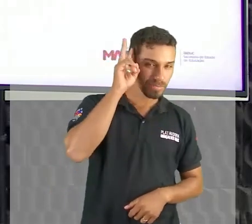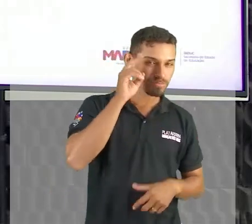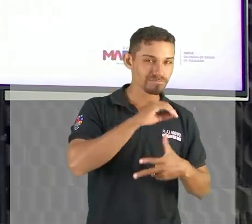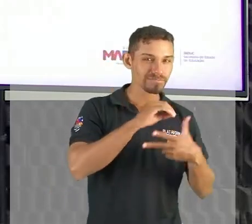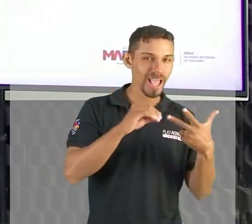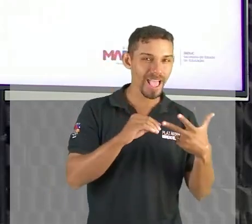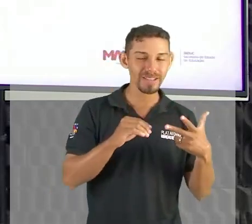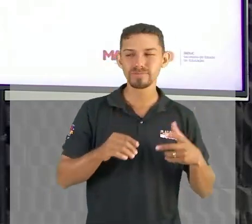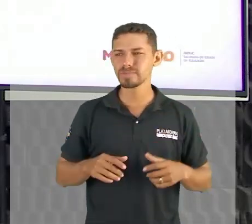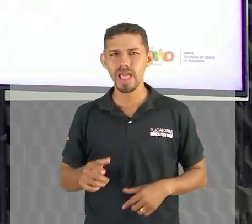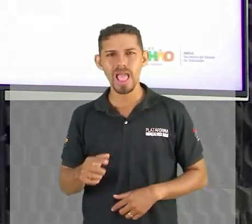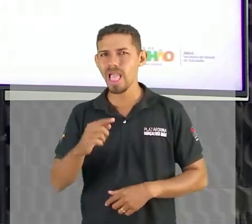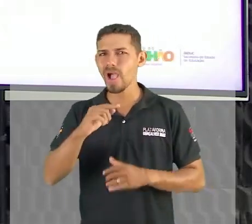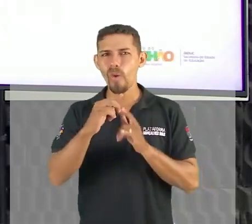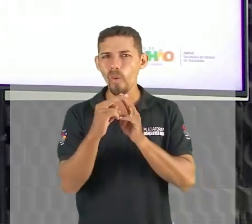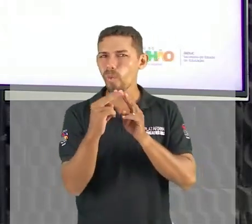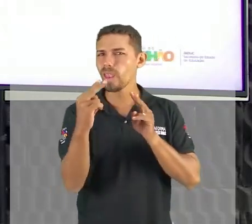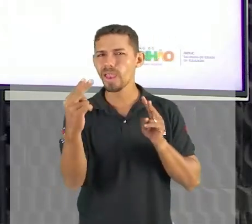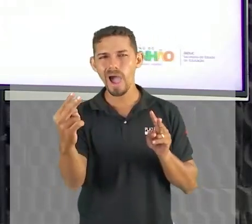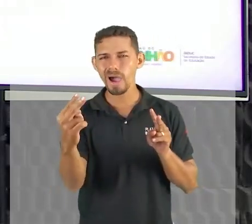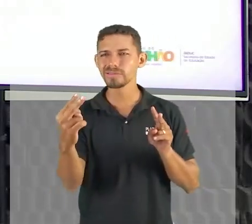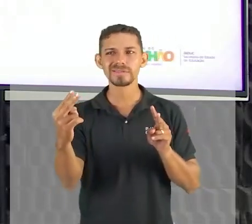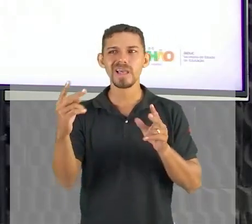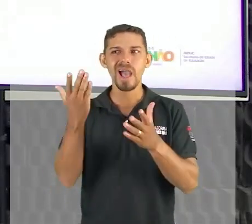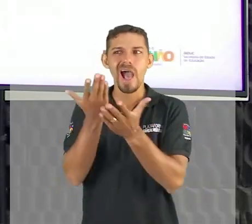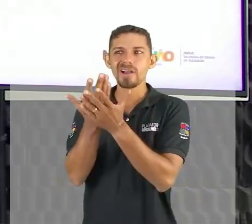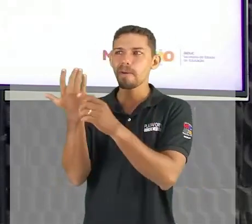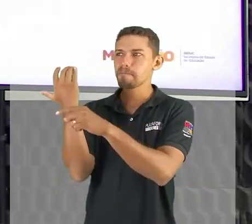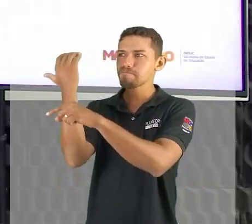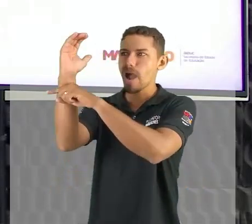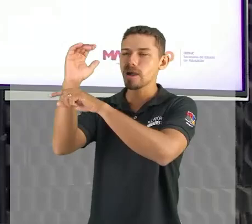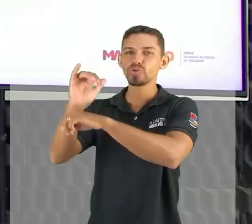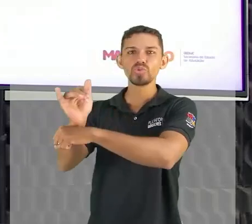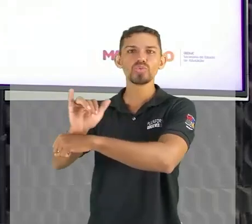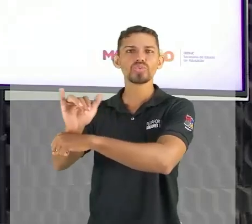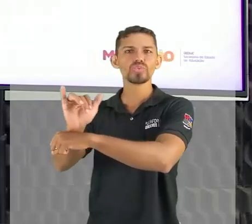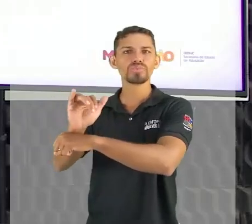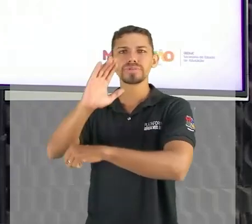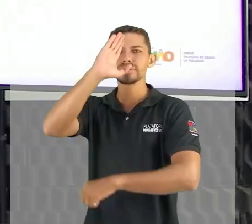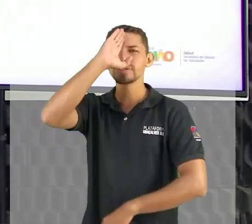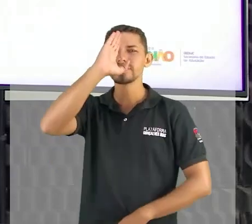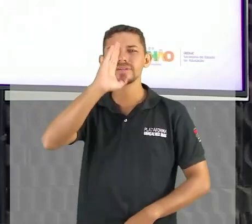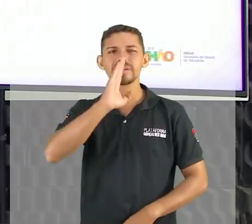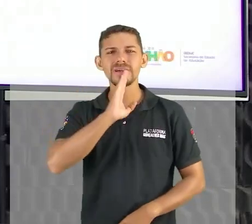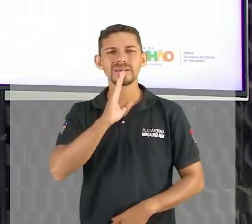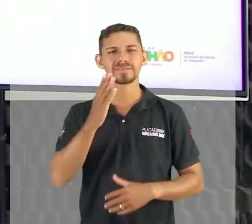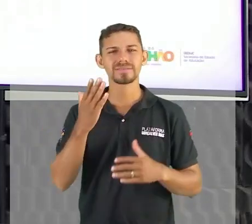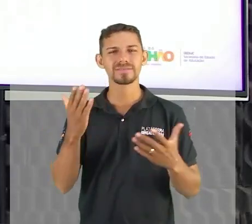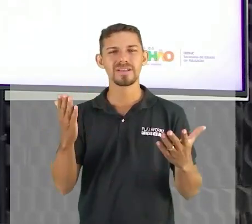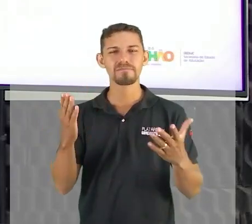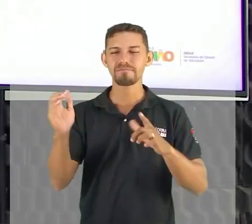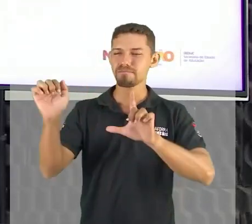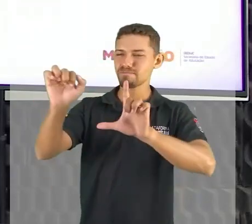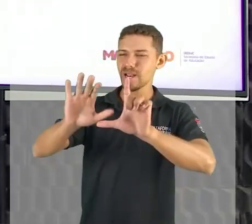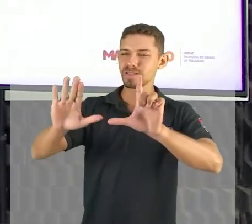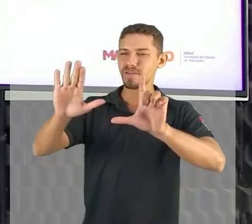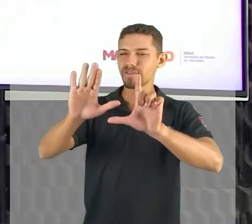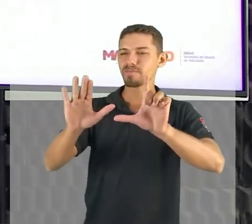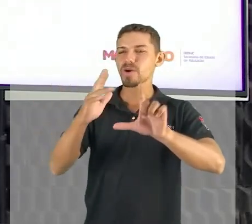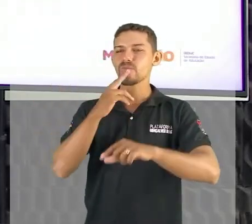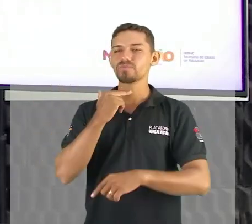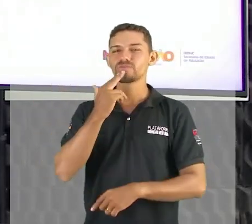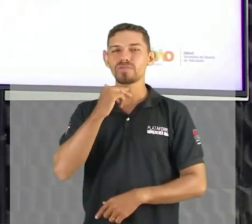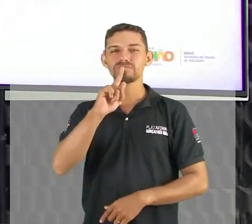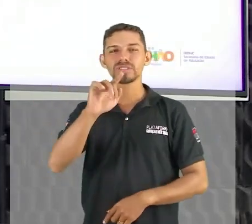as aulas estão todas no YouTube plataforma Gonçalves Dias escolha lá a aula que